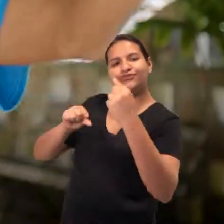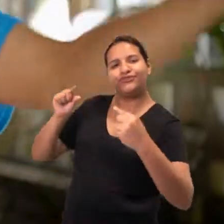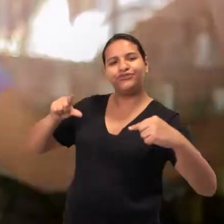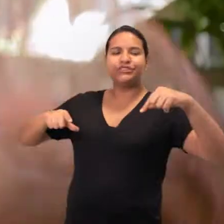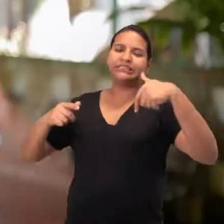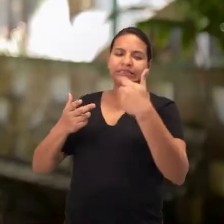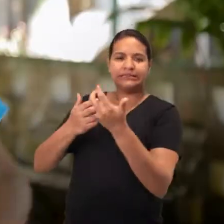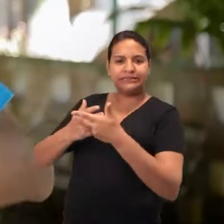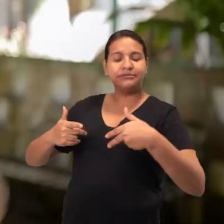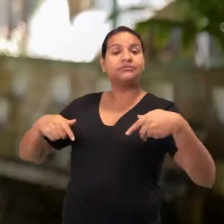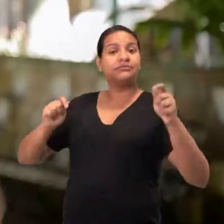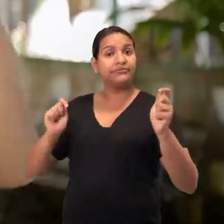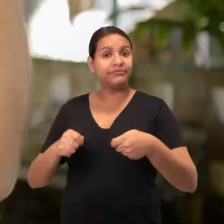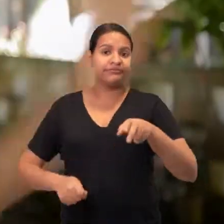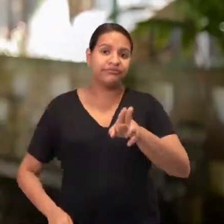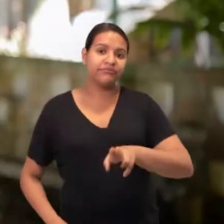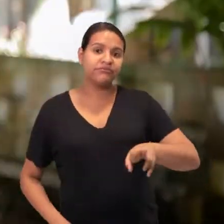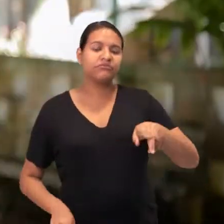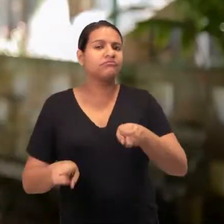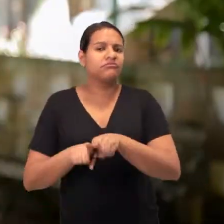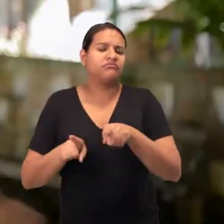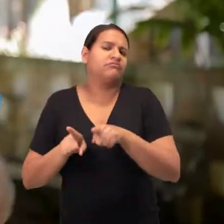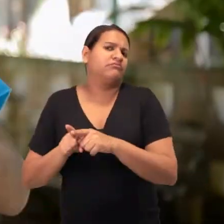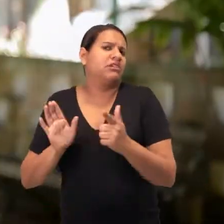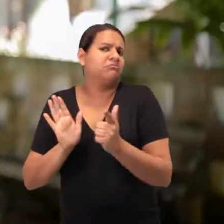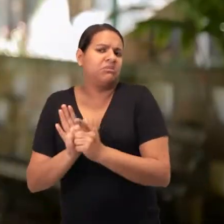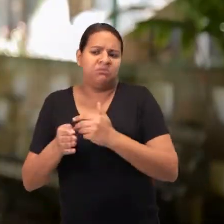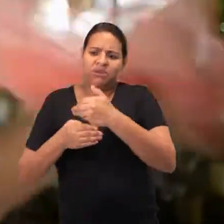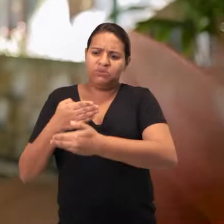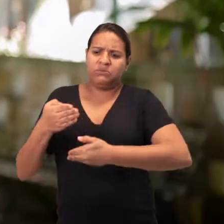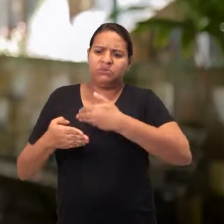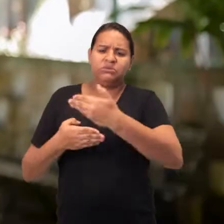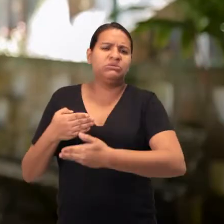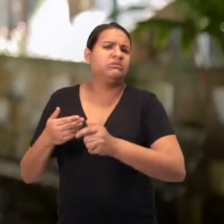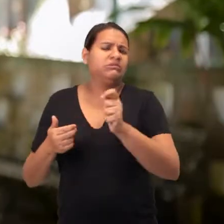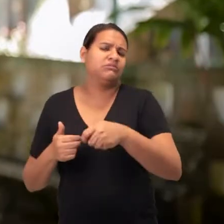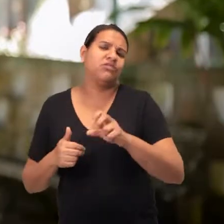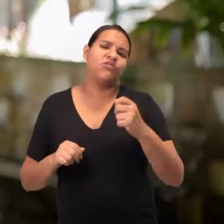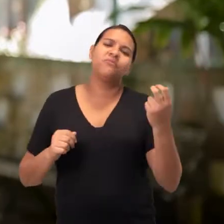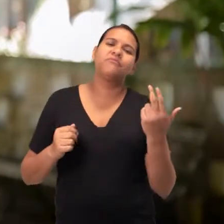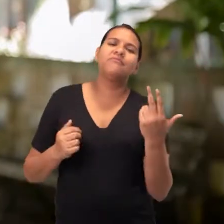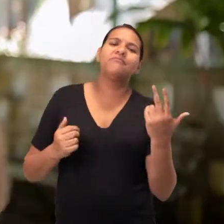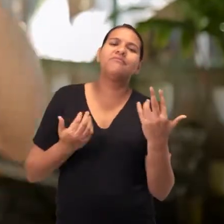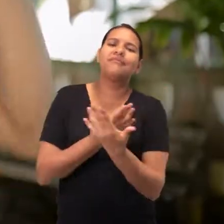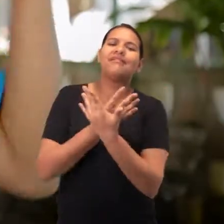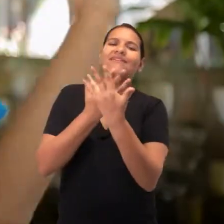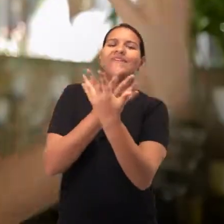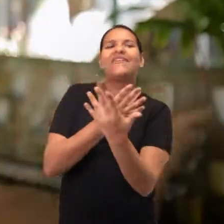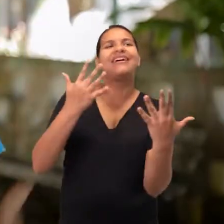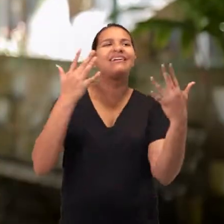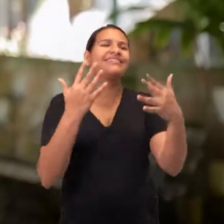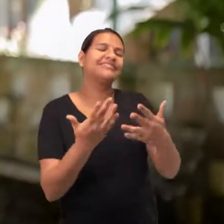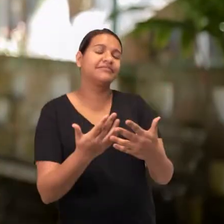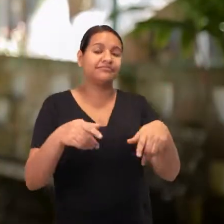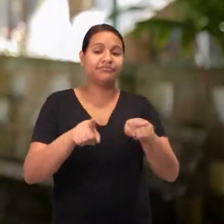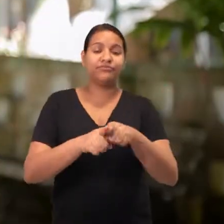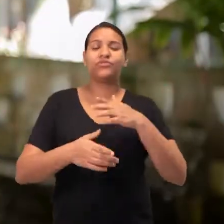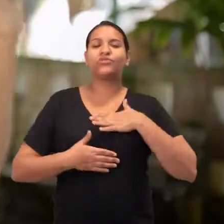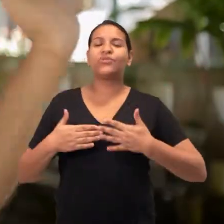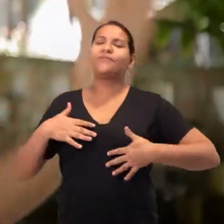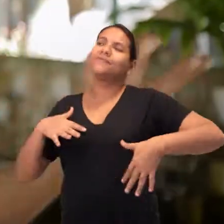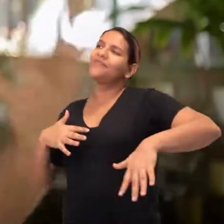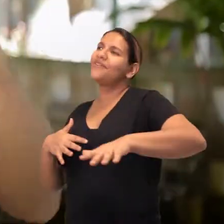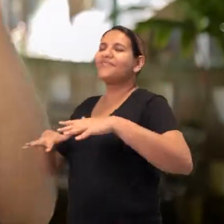tiras, são as fitas, pode usar até papel higiênico e até a própria mão. E também por meio dos movimentos